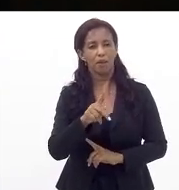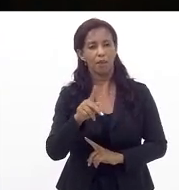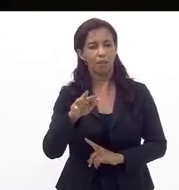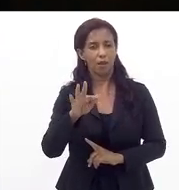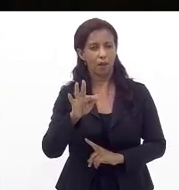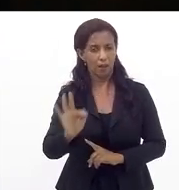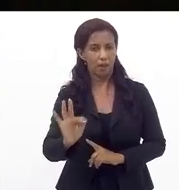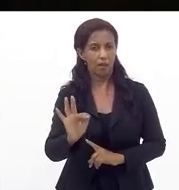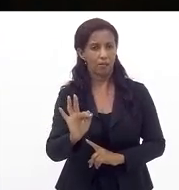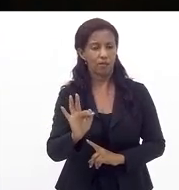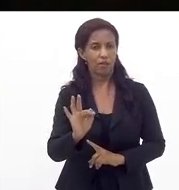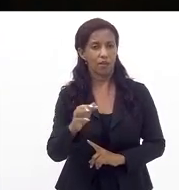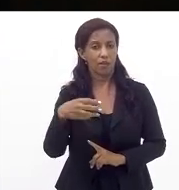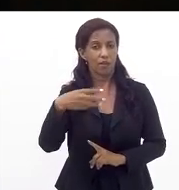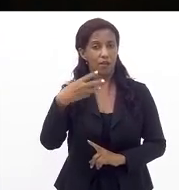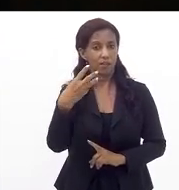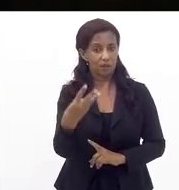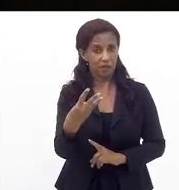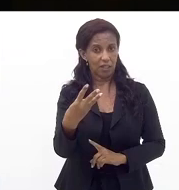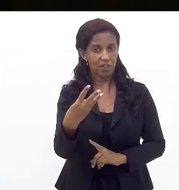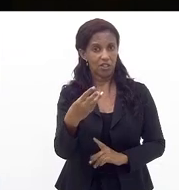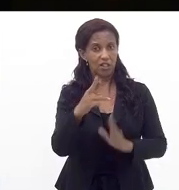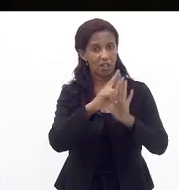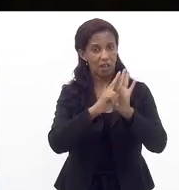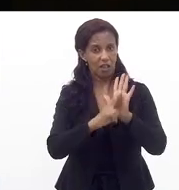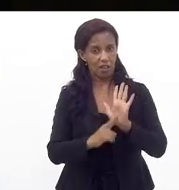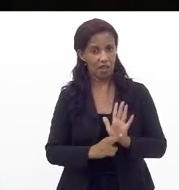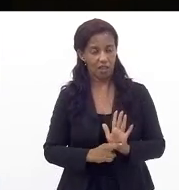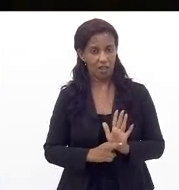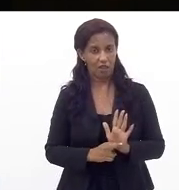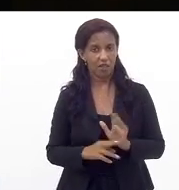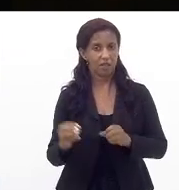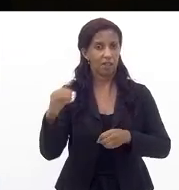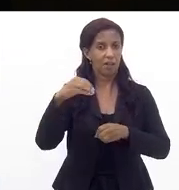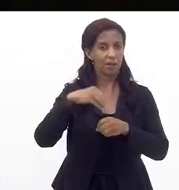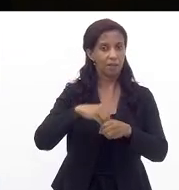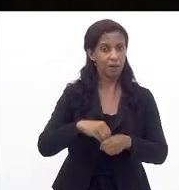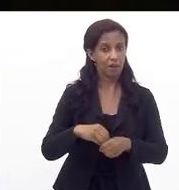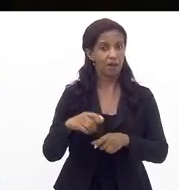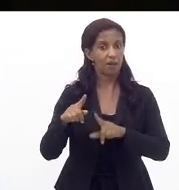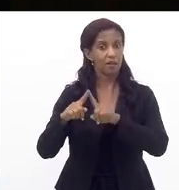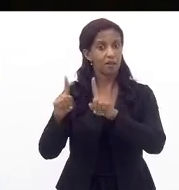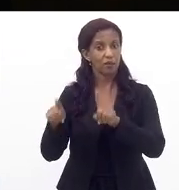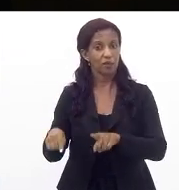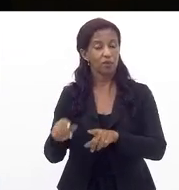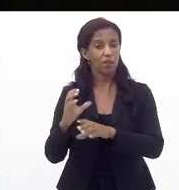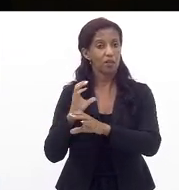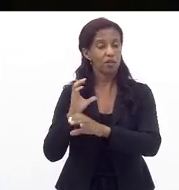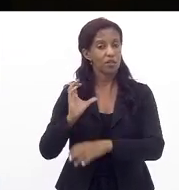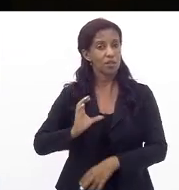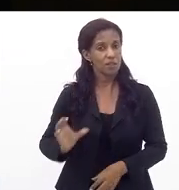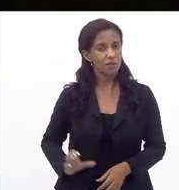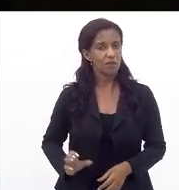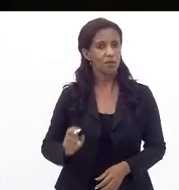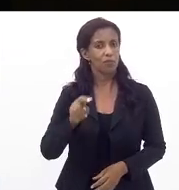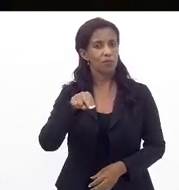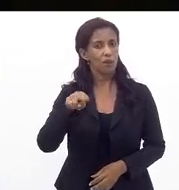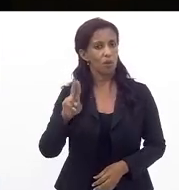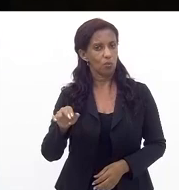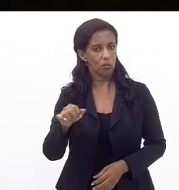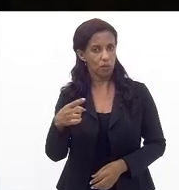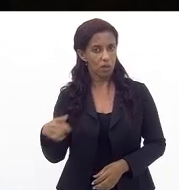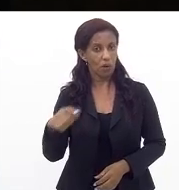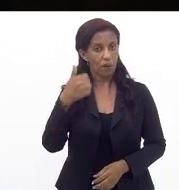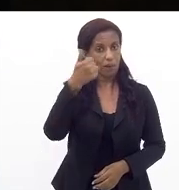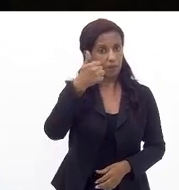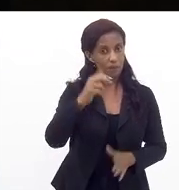estado pelo menos três das seguintes regras previdenciárias aplicáveis aos servidores civis da União tá